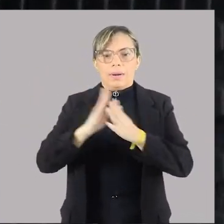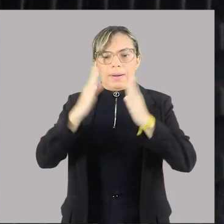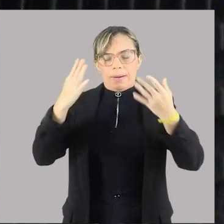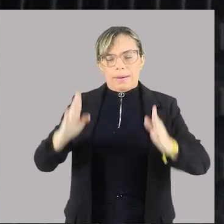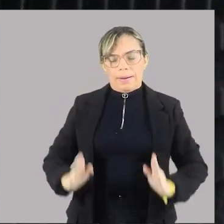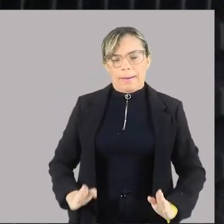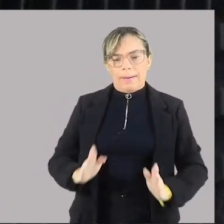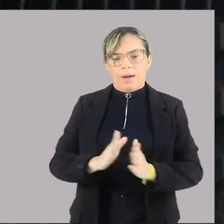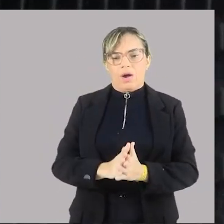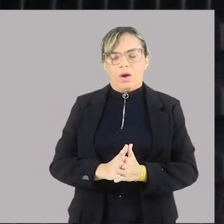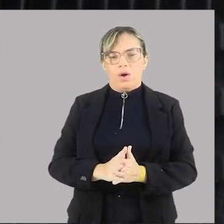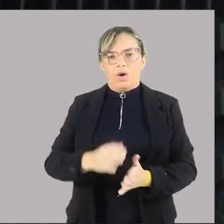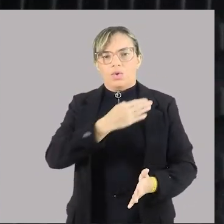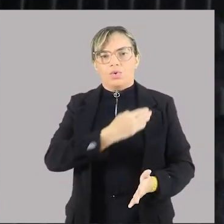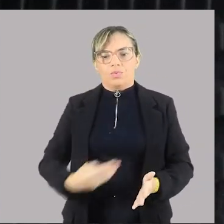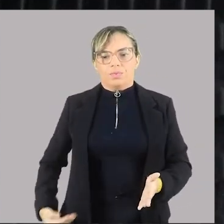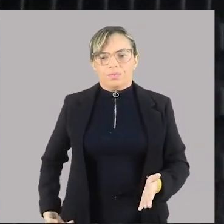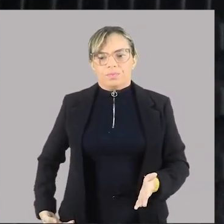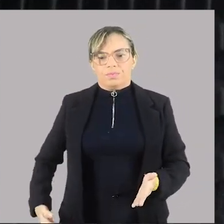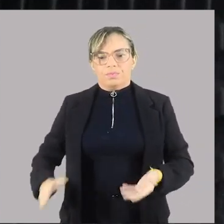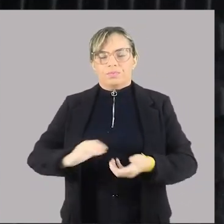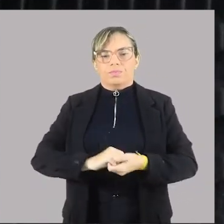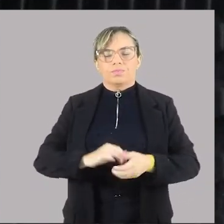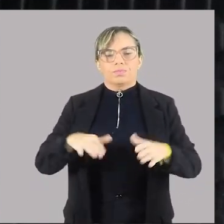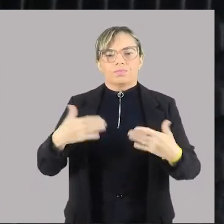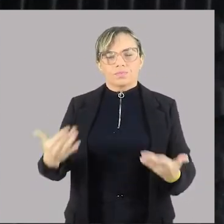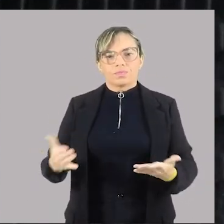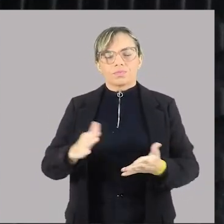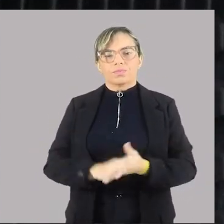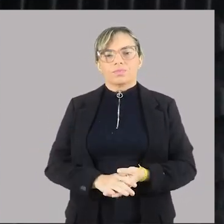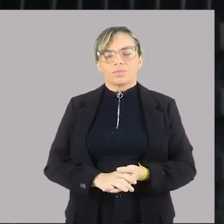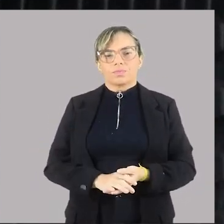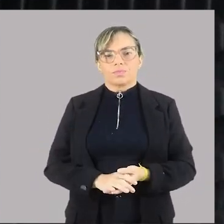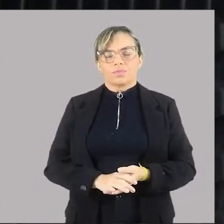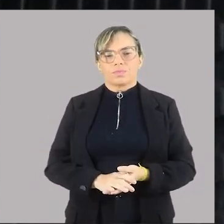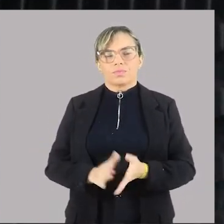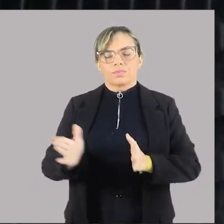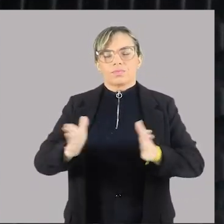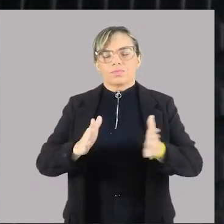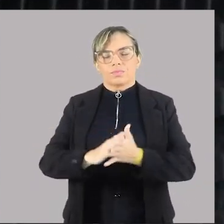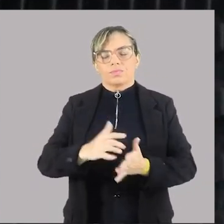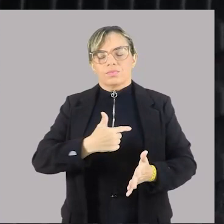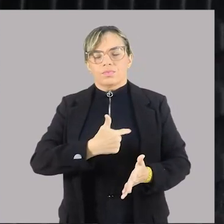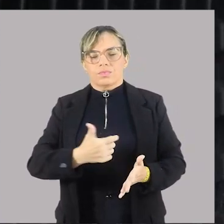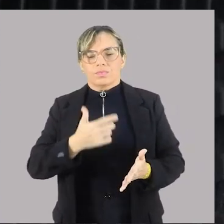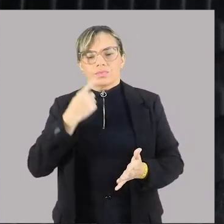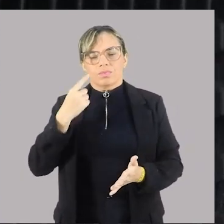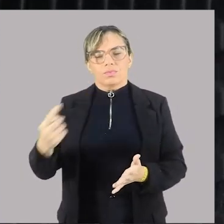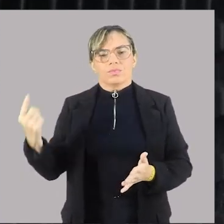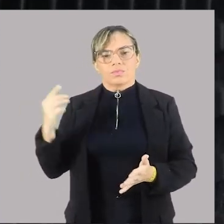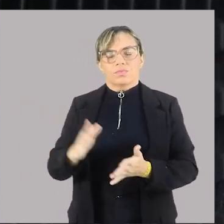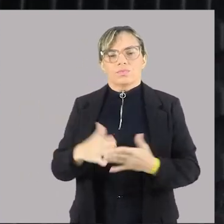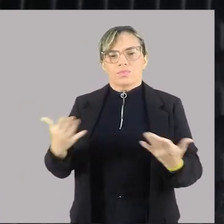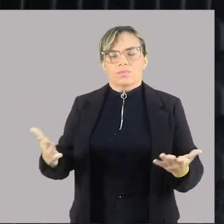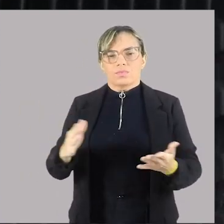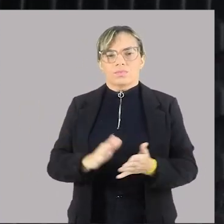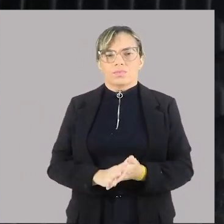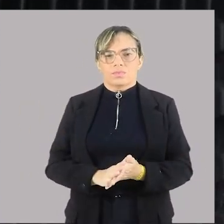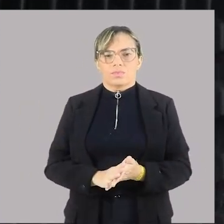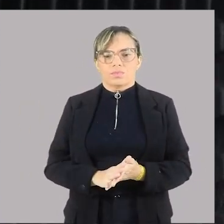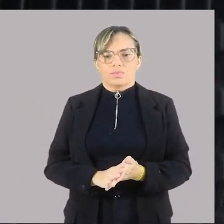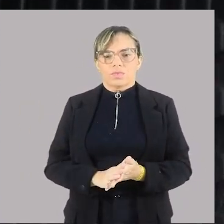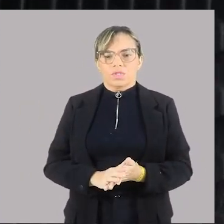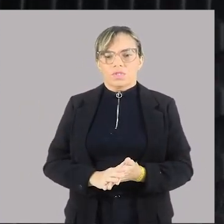do trabalho? É o governo. É o Estado. Então, o Estado, ele vai ser o grande